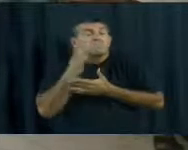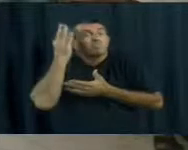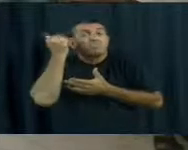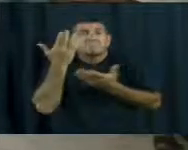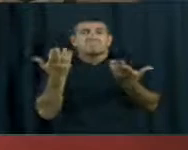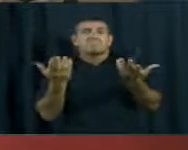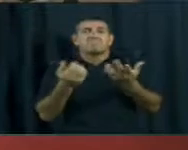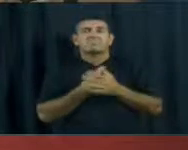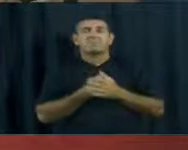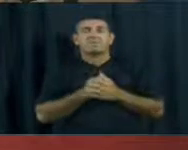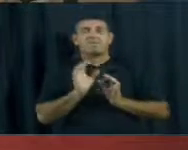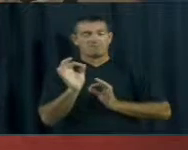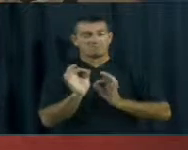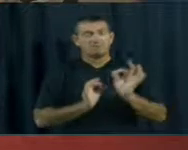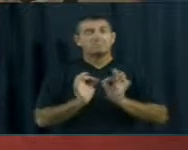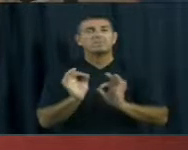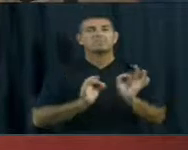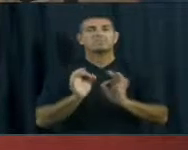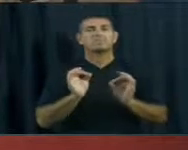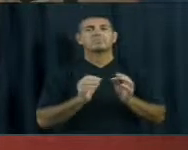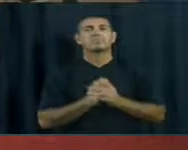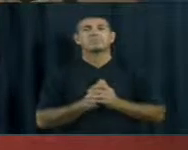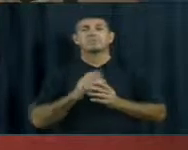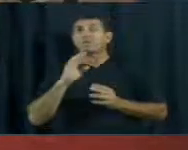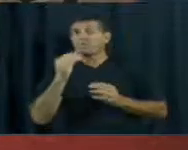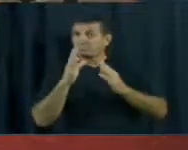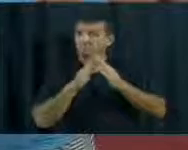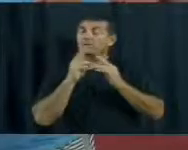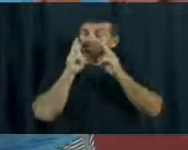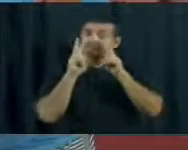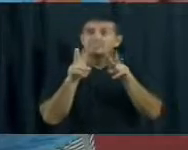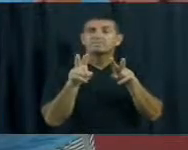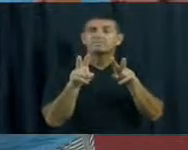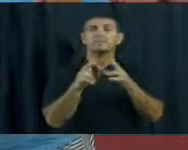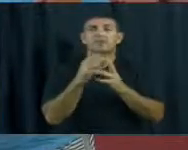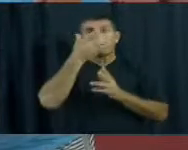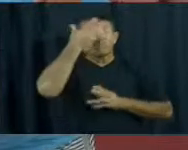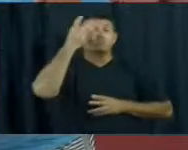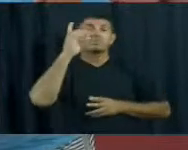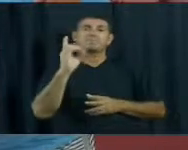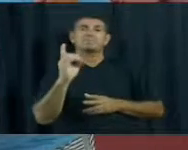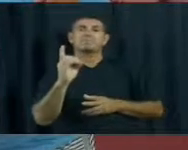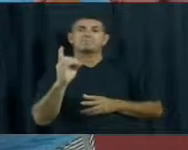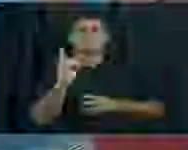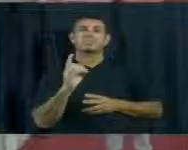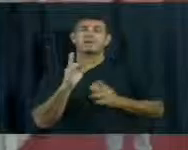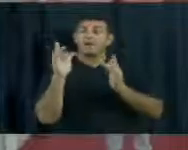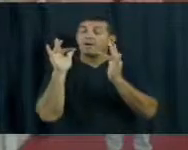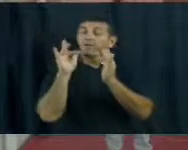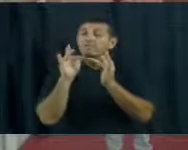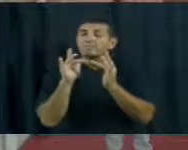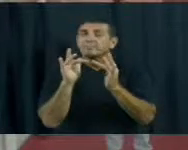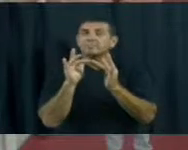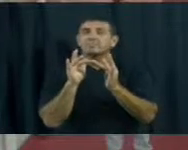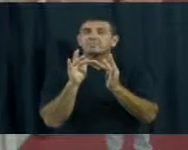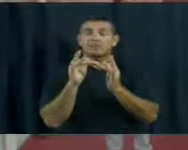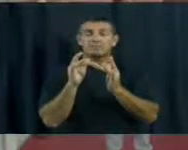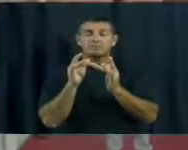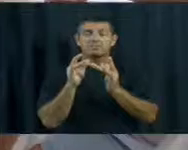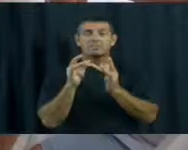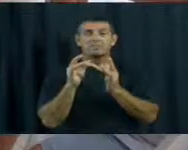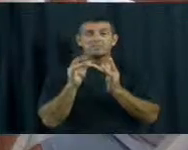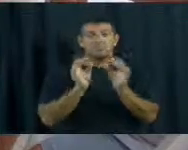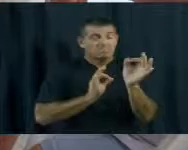queria mostrar ao senhor também, e também a todos de casa, que as pessoas com deficiência elas estão tendo contato com... Isso é muito bom.